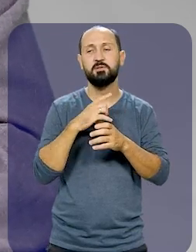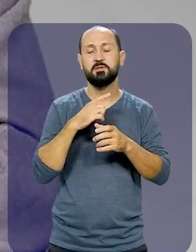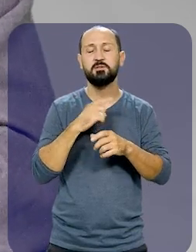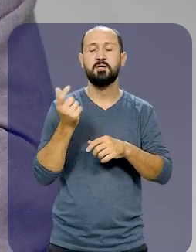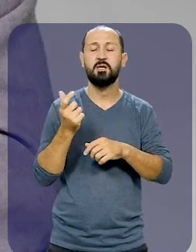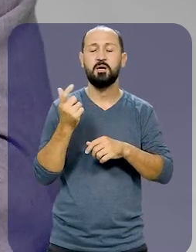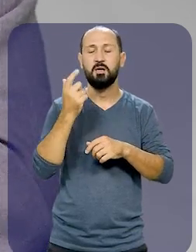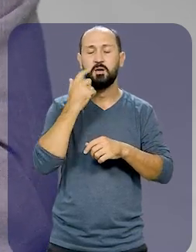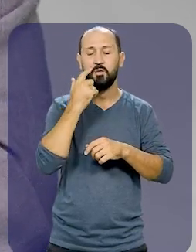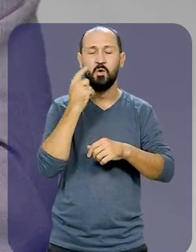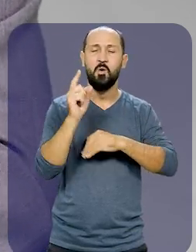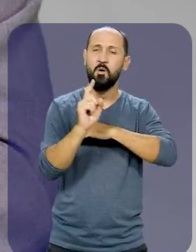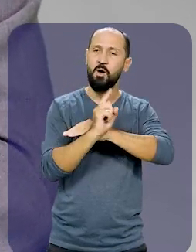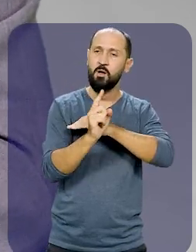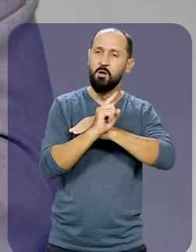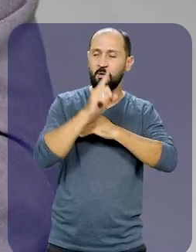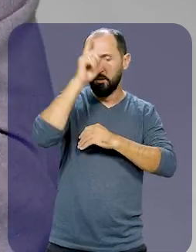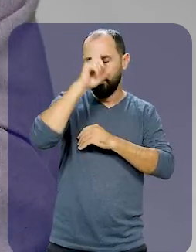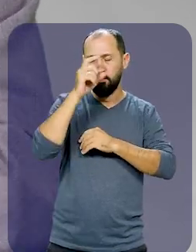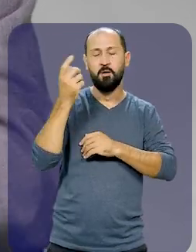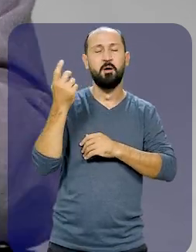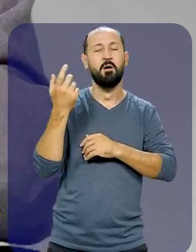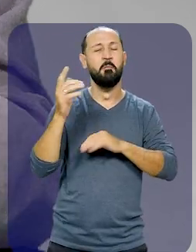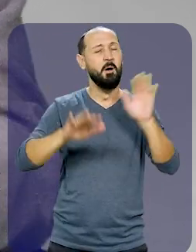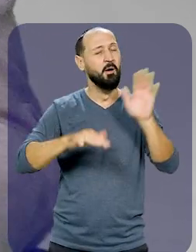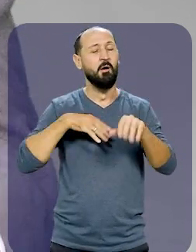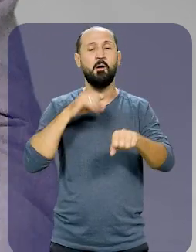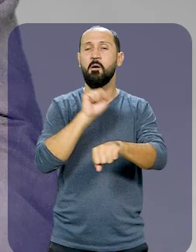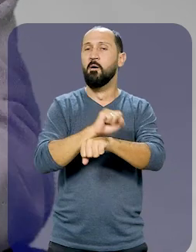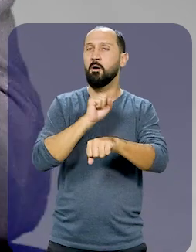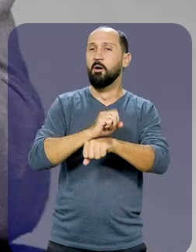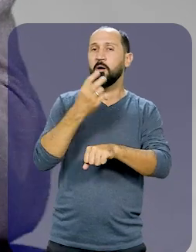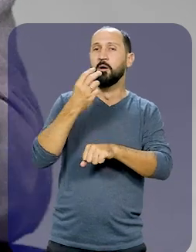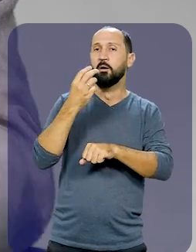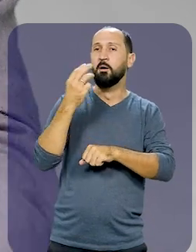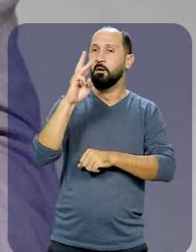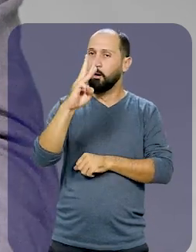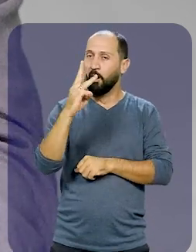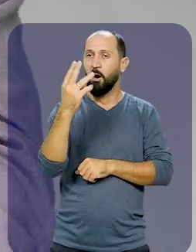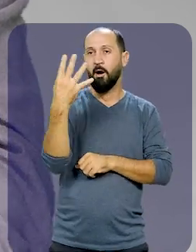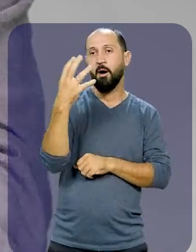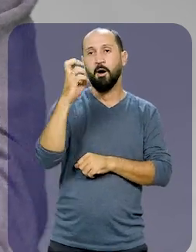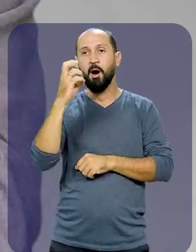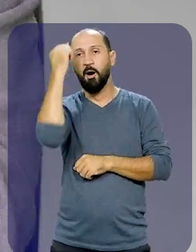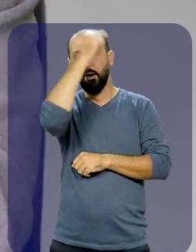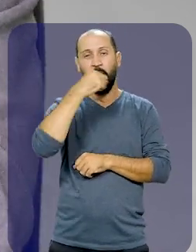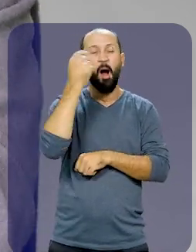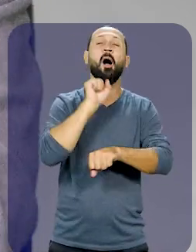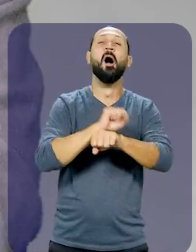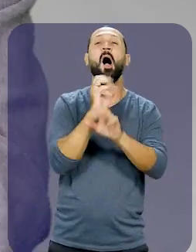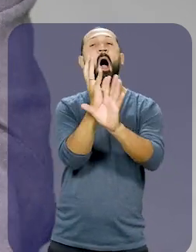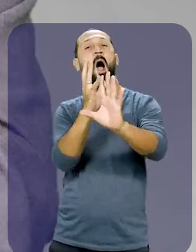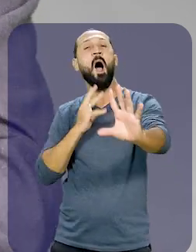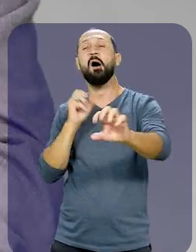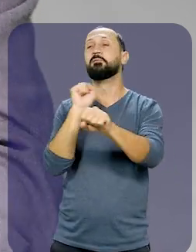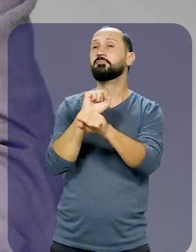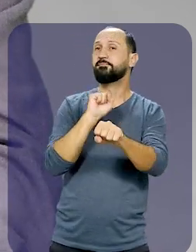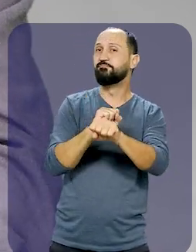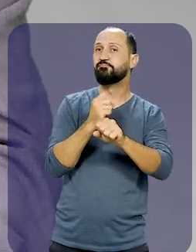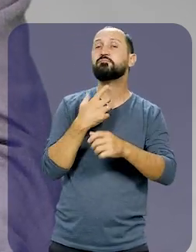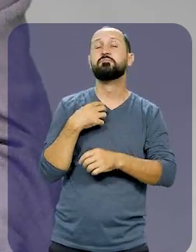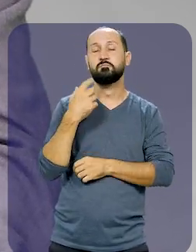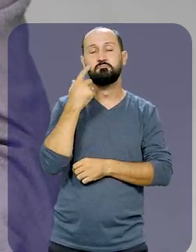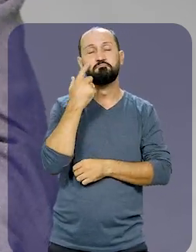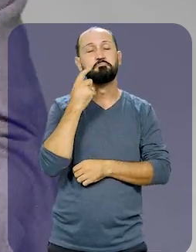os pronto-atendimentos públicos e privados com espera de 3, 4, 5 horas para você receber um atendimento. Foi um